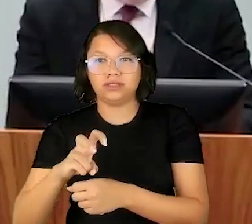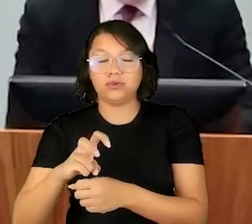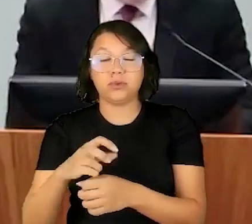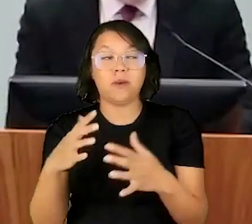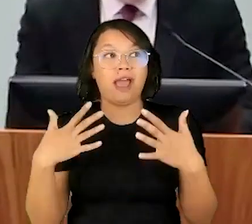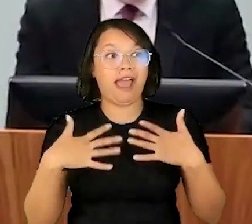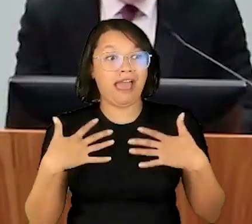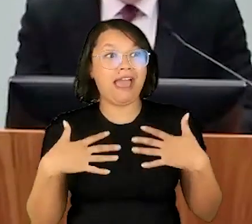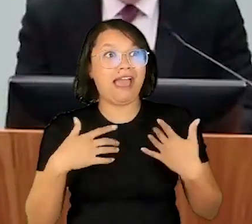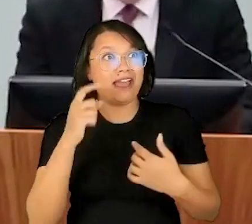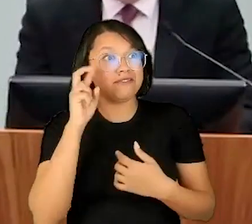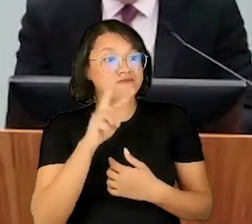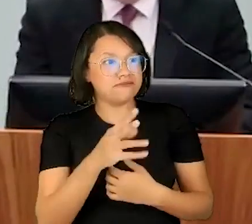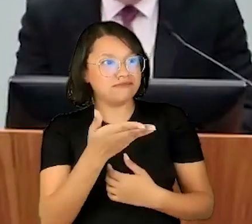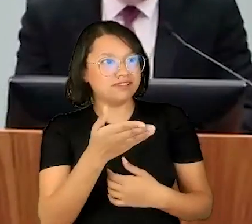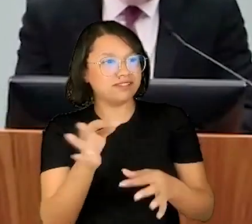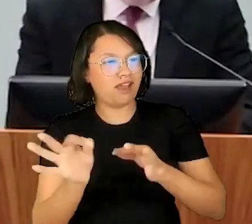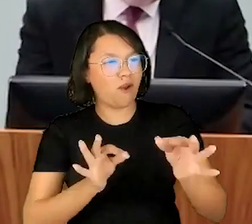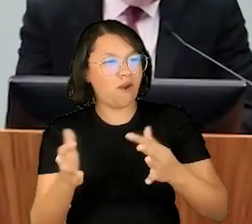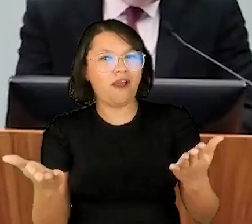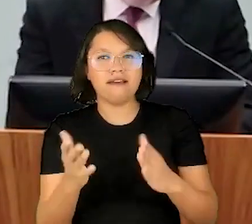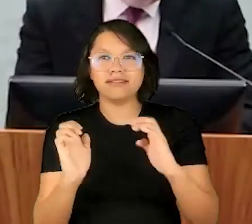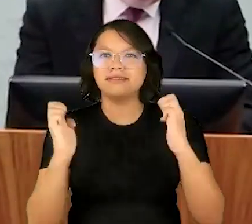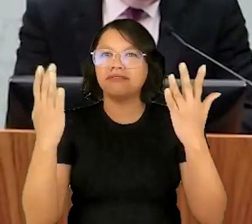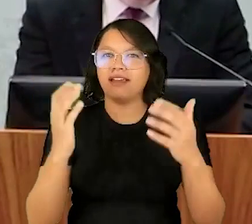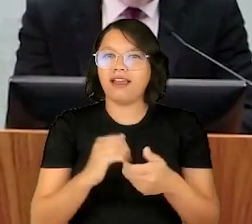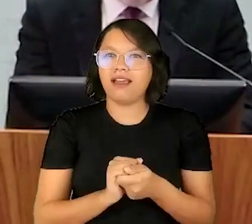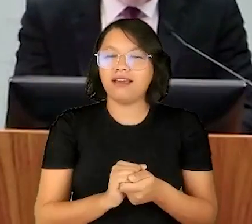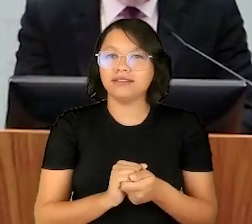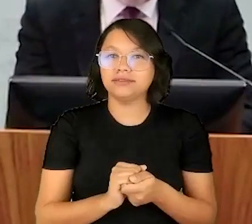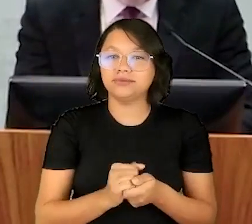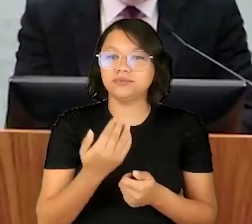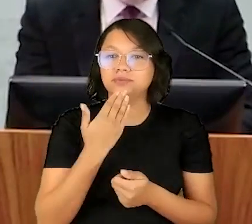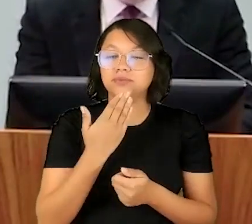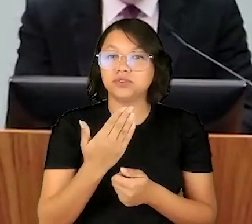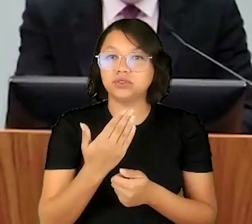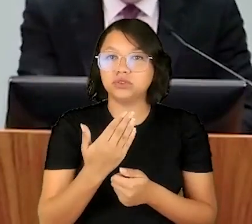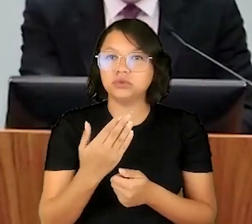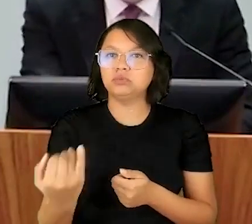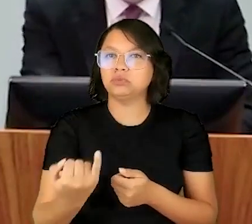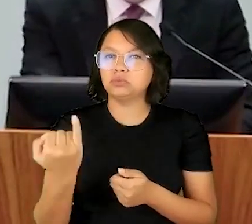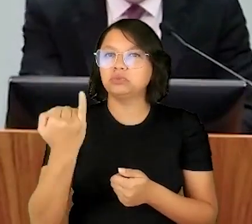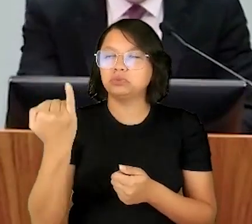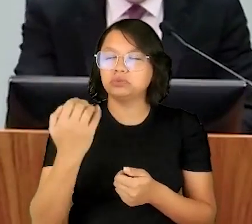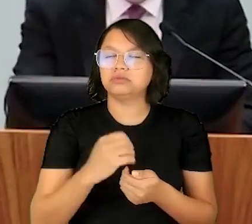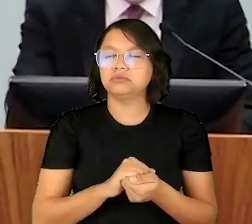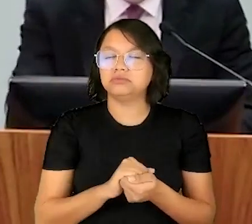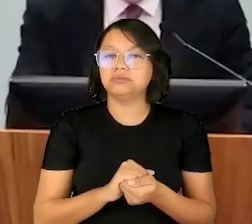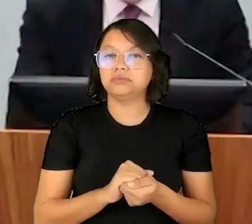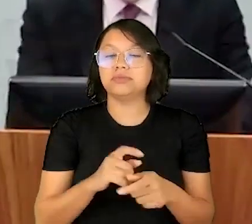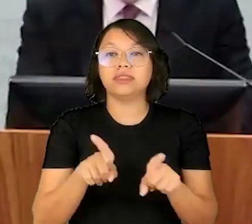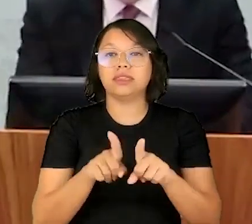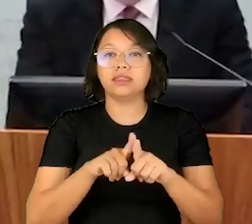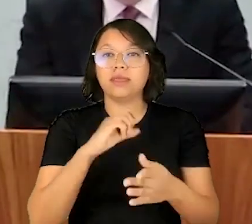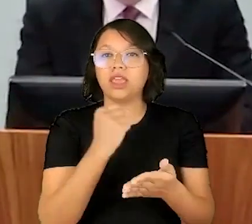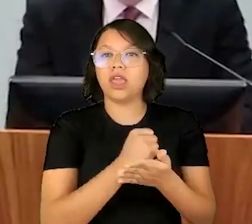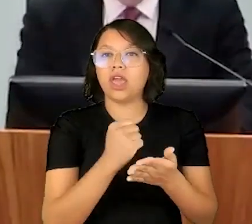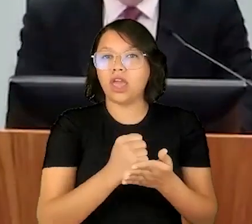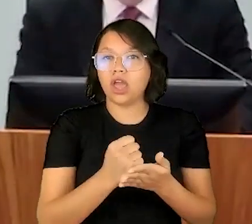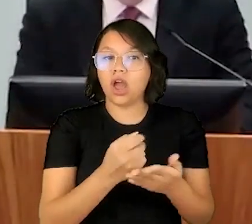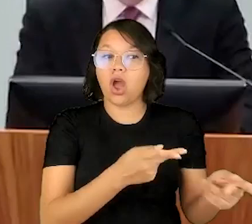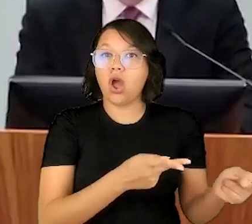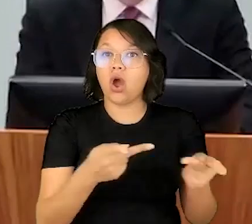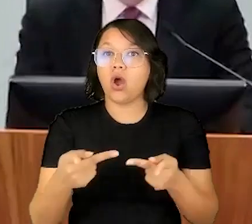aqui coordenando esse evento que é de uma importância singular. Também quero registrar e também convidar